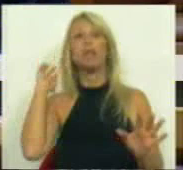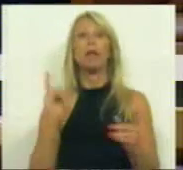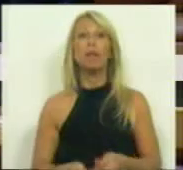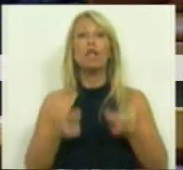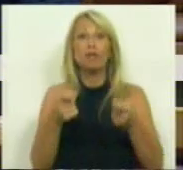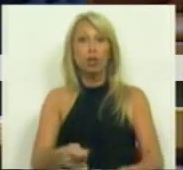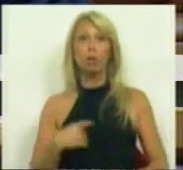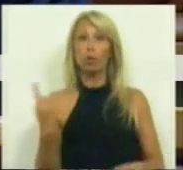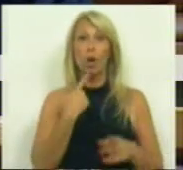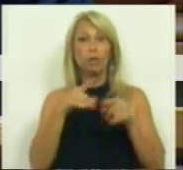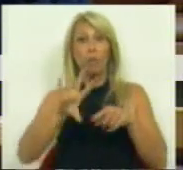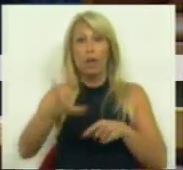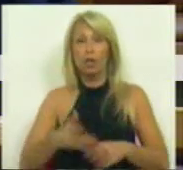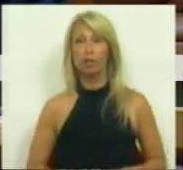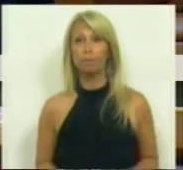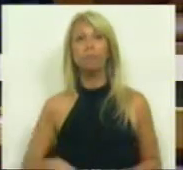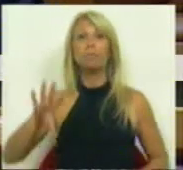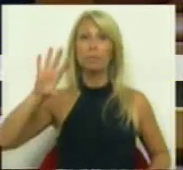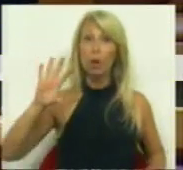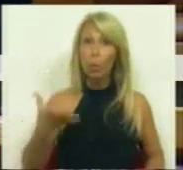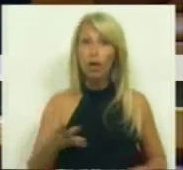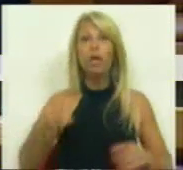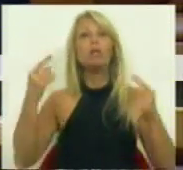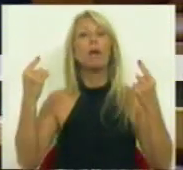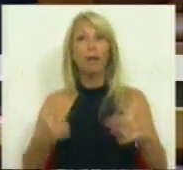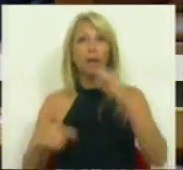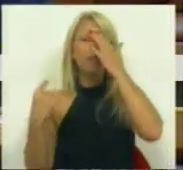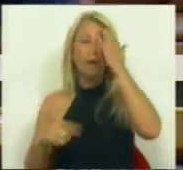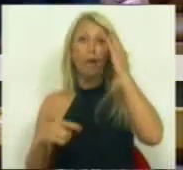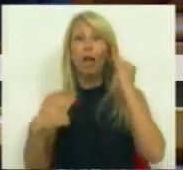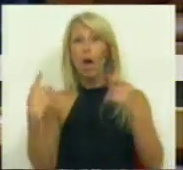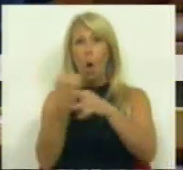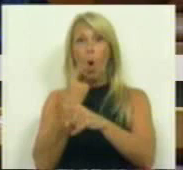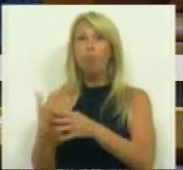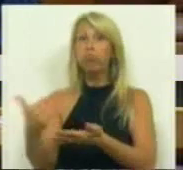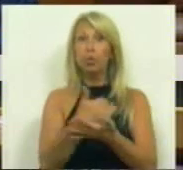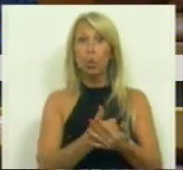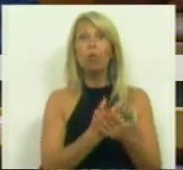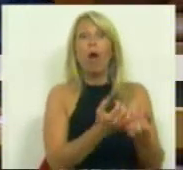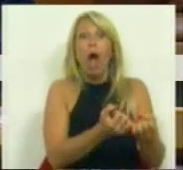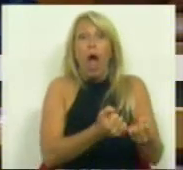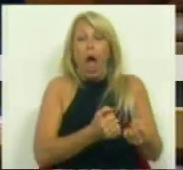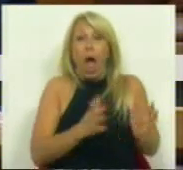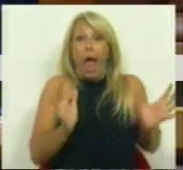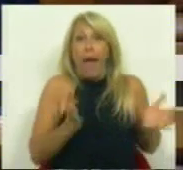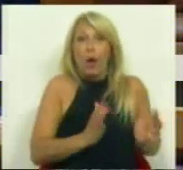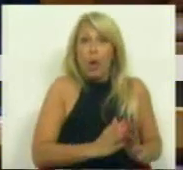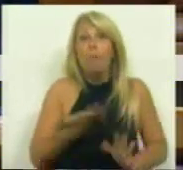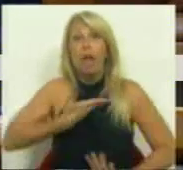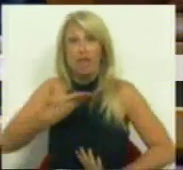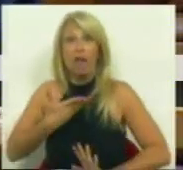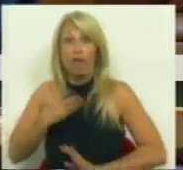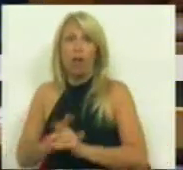investimento no nosso país. O país tem um produto a encolher, mas uma dívida a aumentar. O país tem um produto